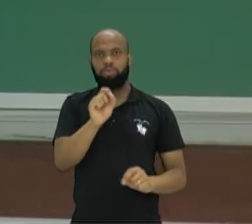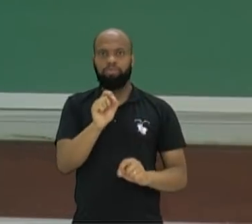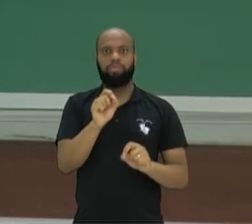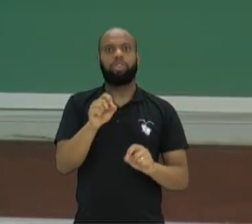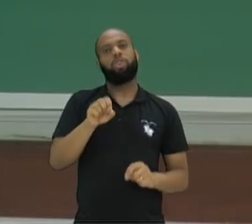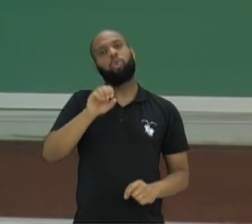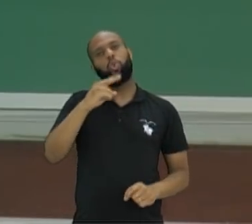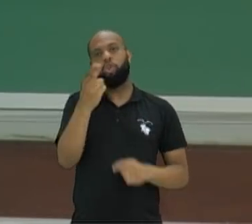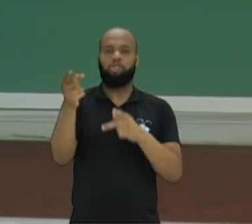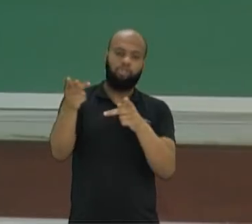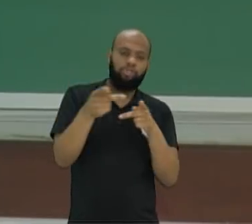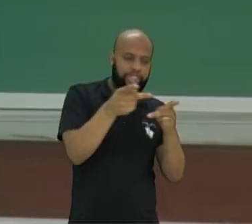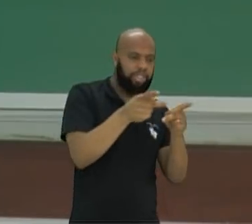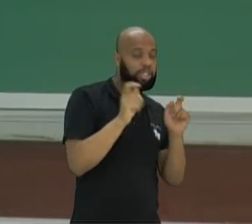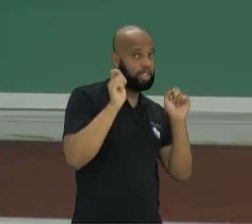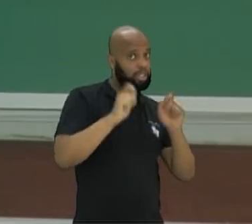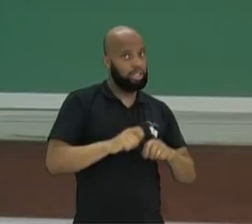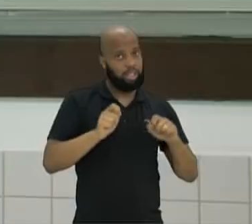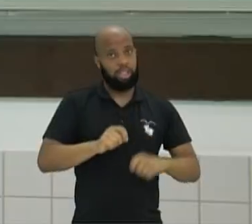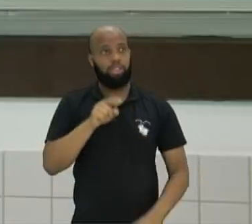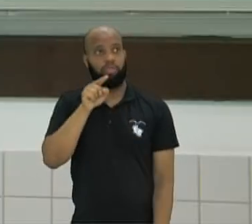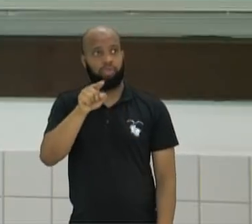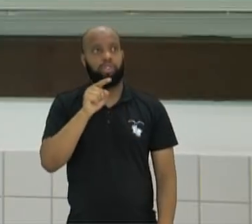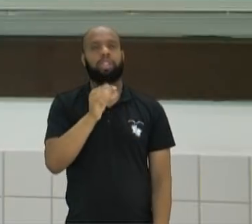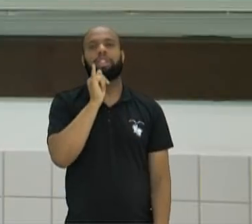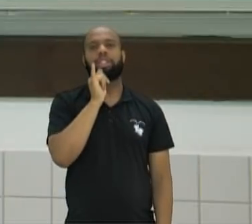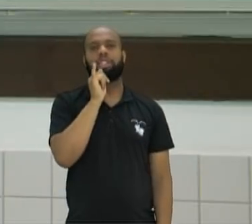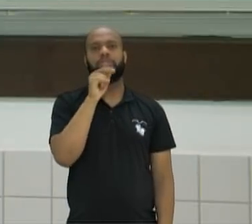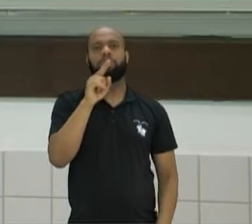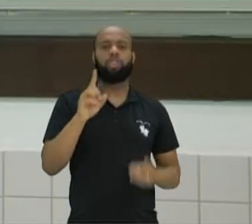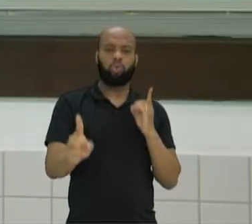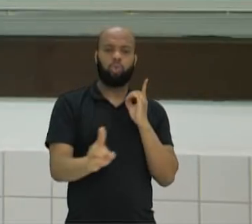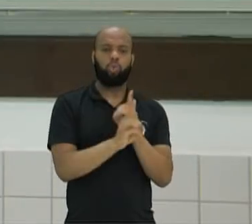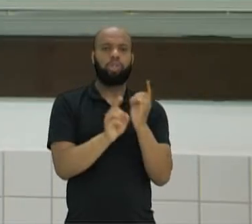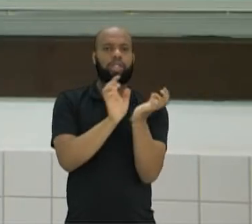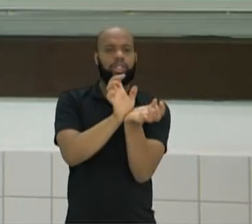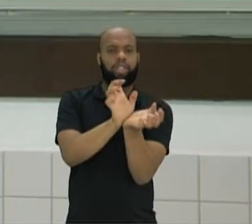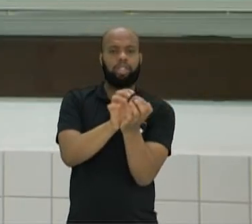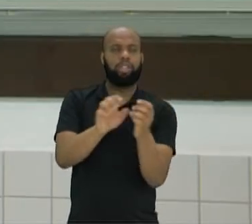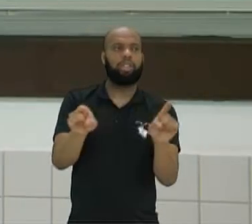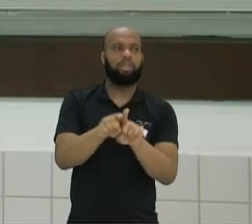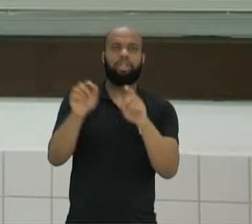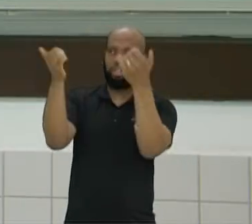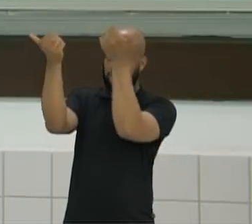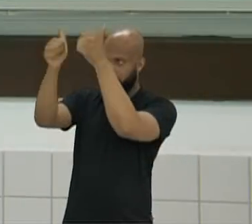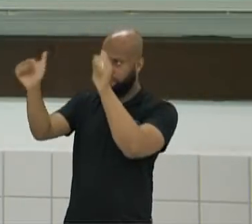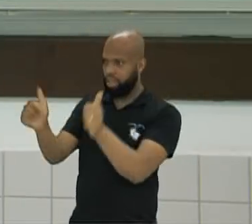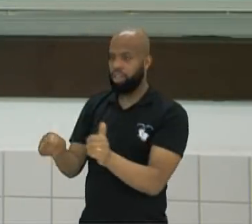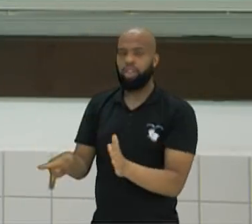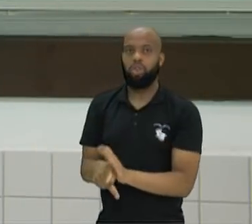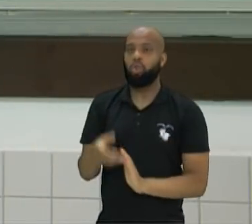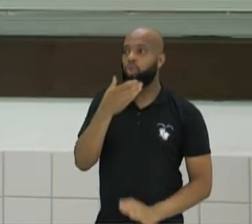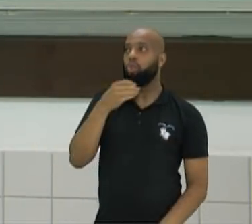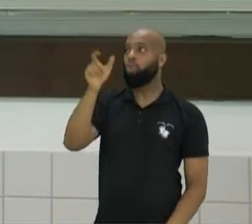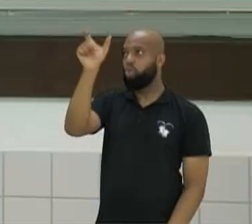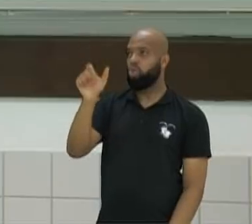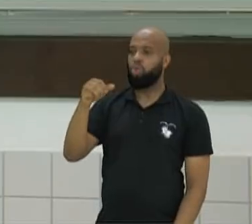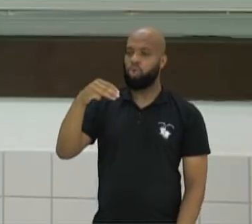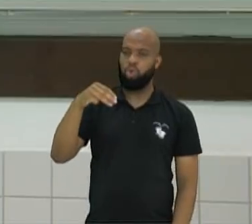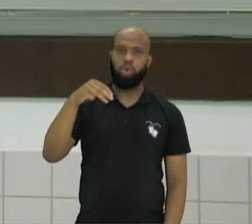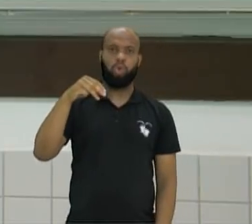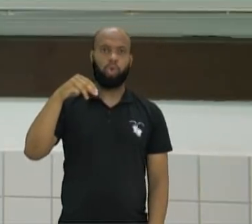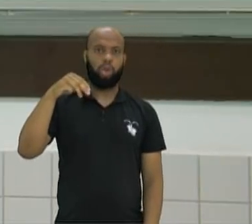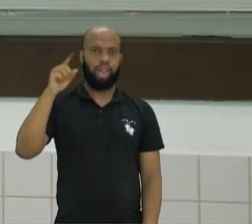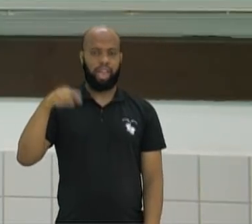ser visitar. E inclusive, você encontra em Recife, né, a estátua de Maurício de Nassau, e é uma baita de uma